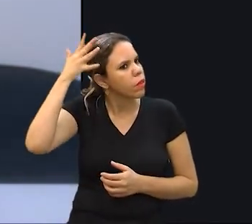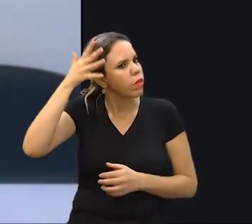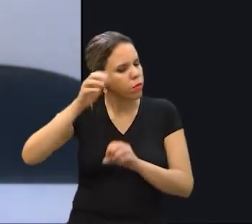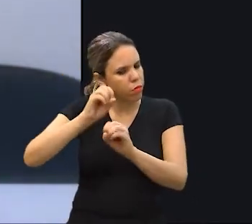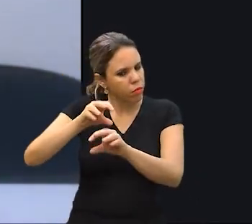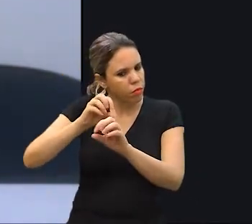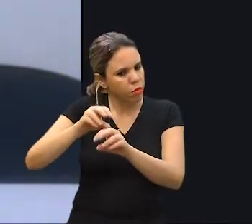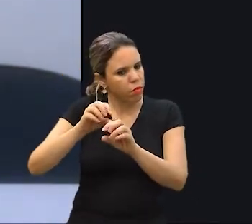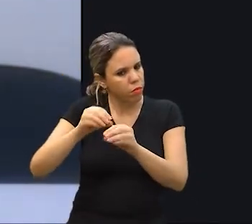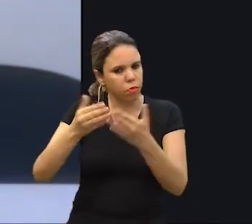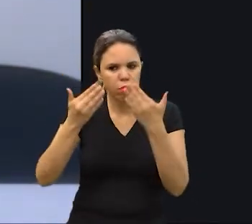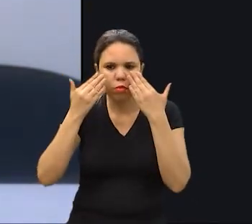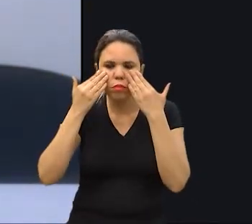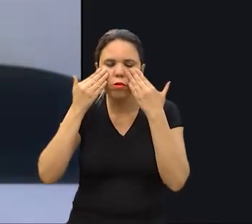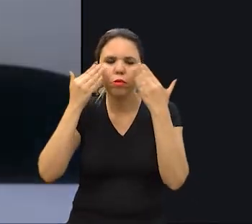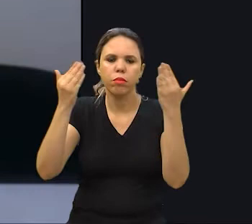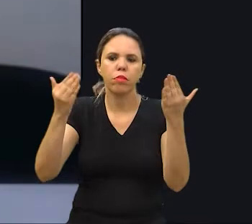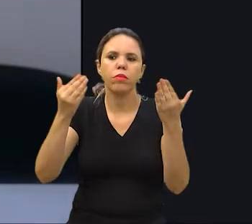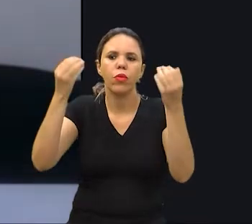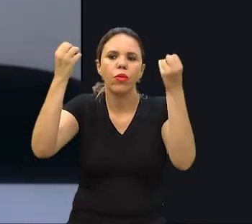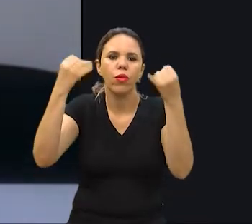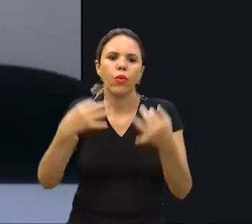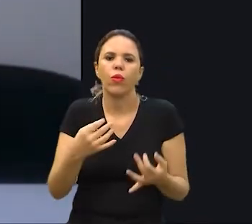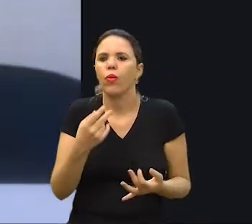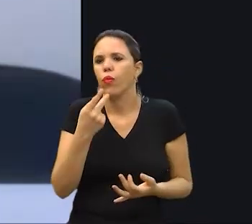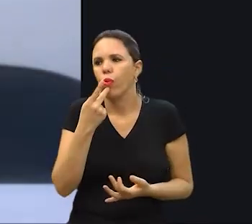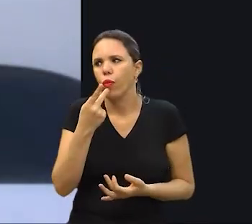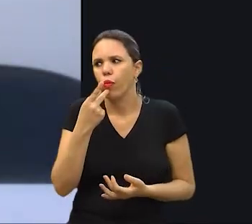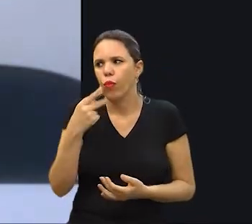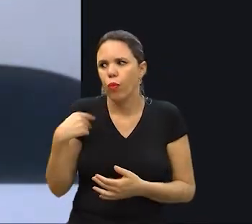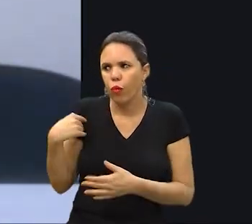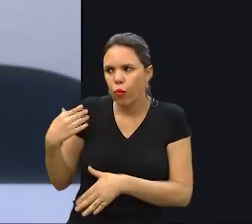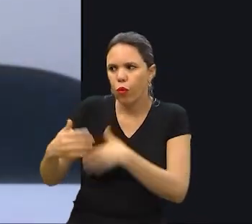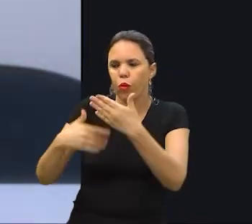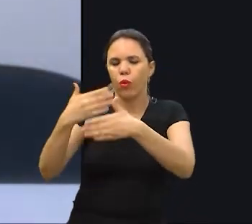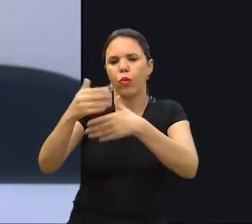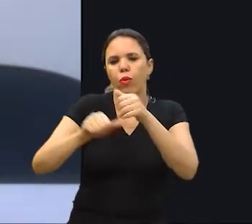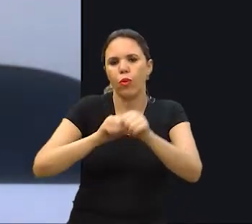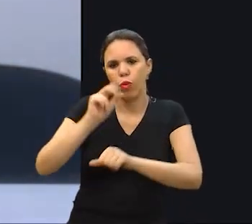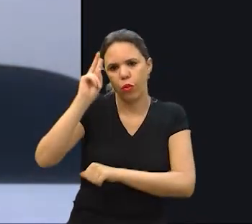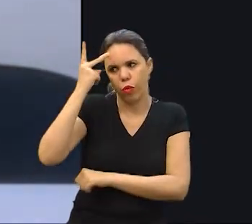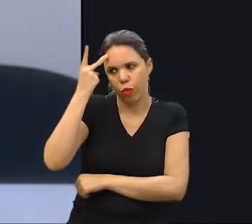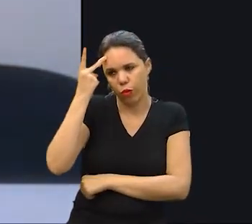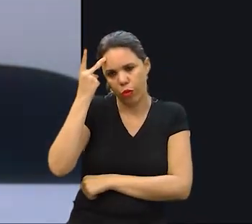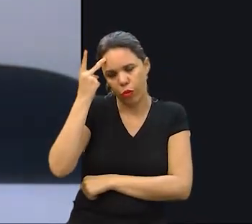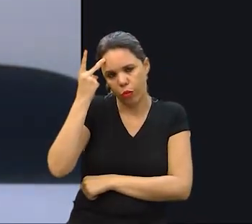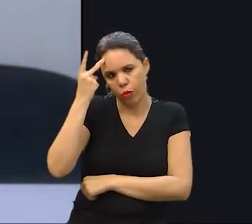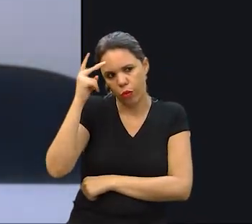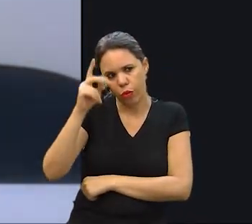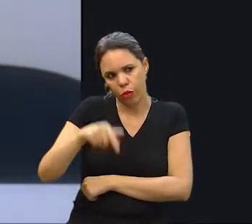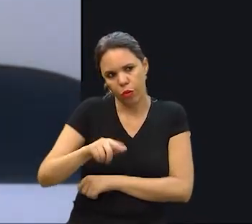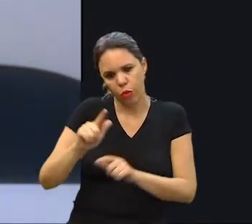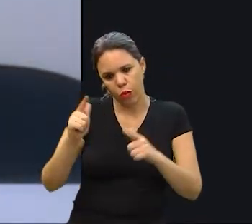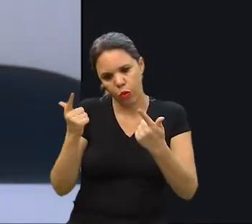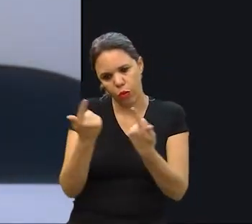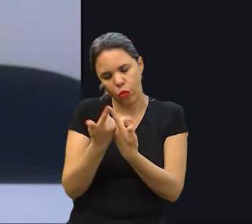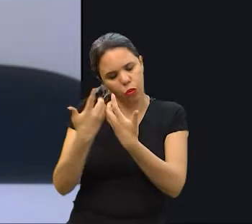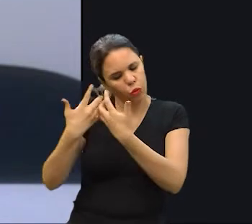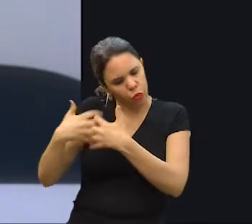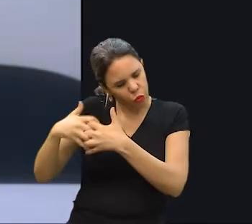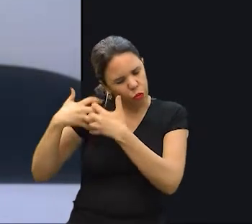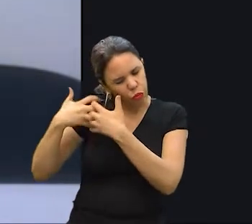palestras, a dar testemunho, a falar do processo transformador que foi o